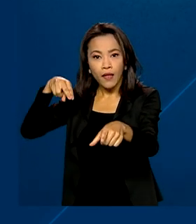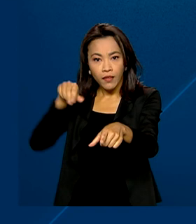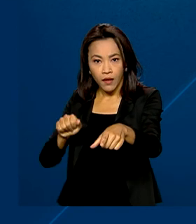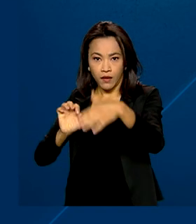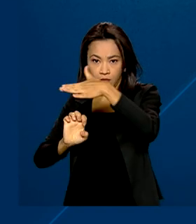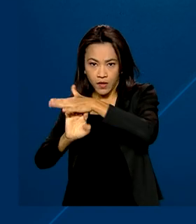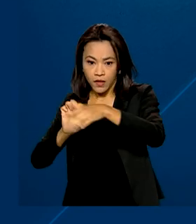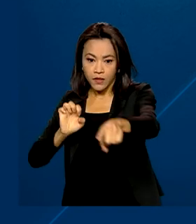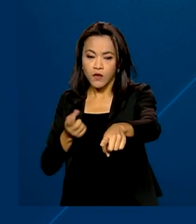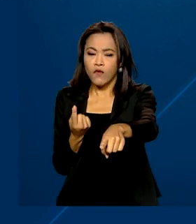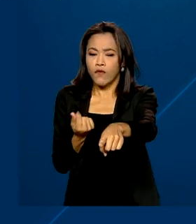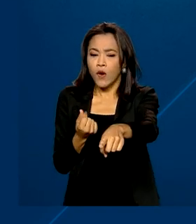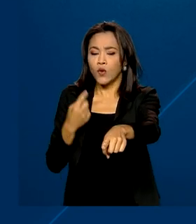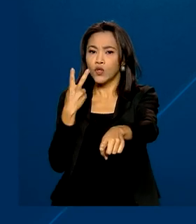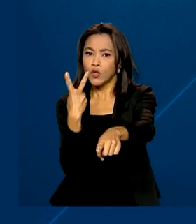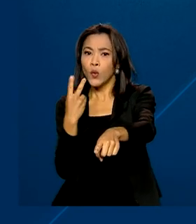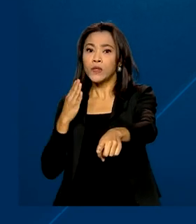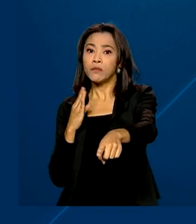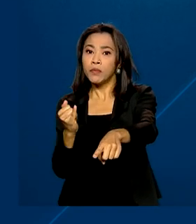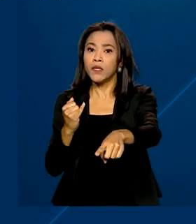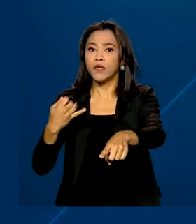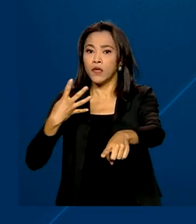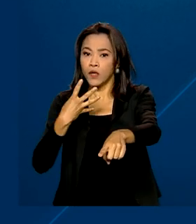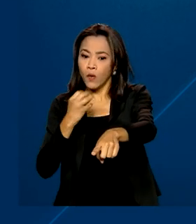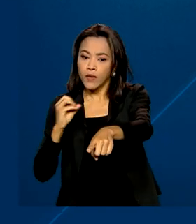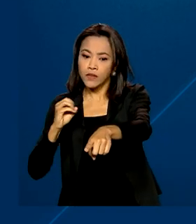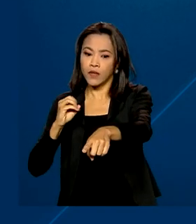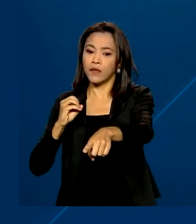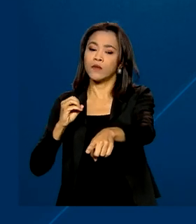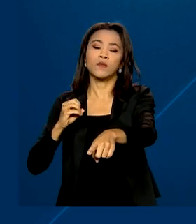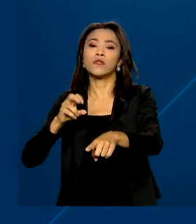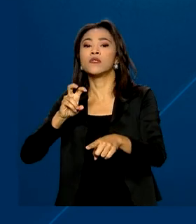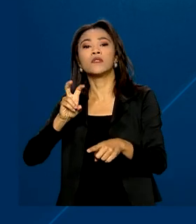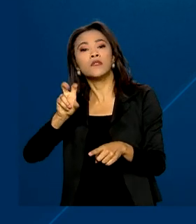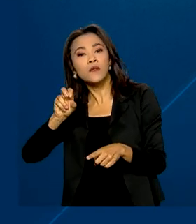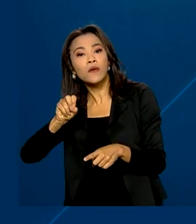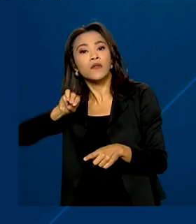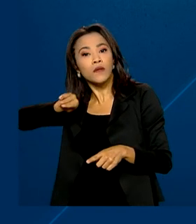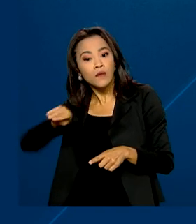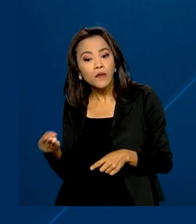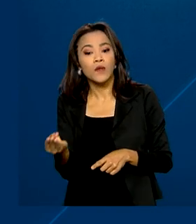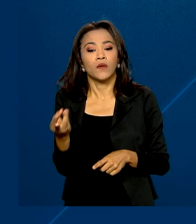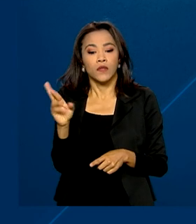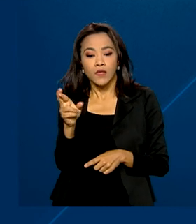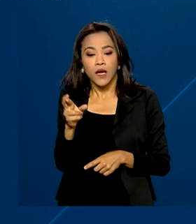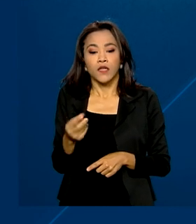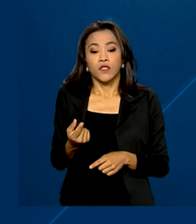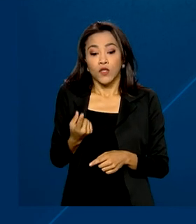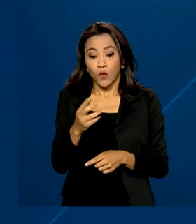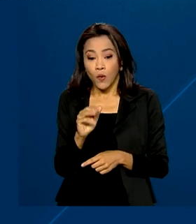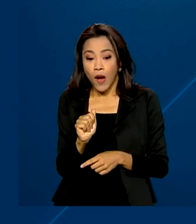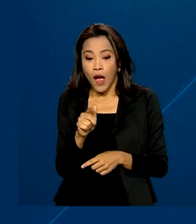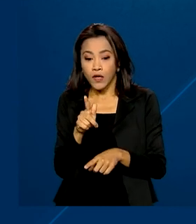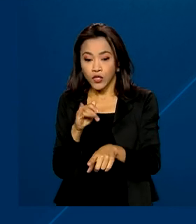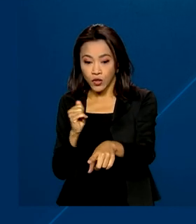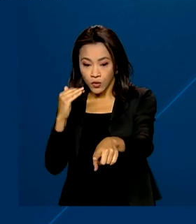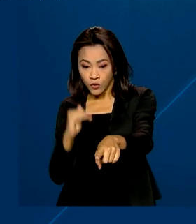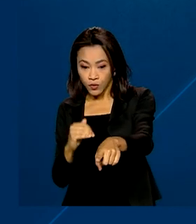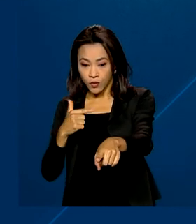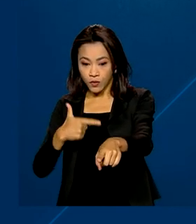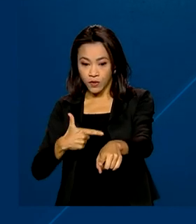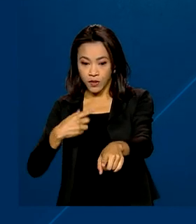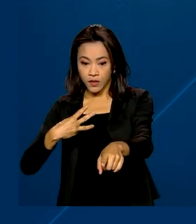pelo valor de Dois Bilhões e quatrocentos e cinquenta milhões de reais Ágio de